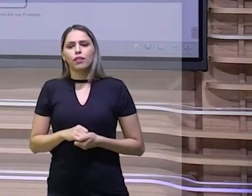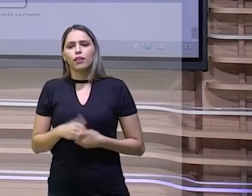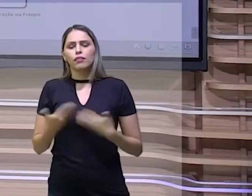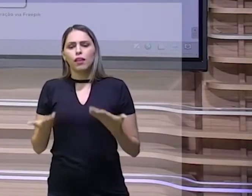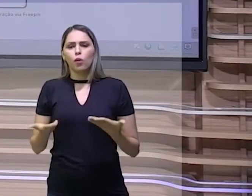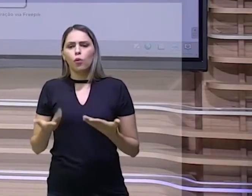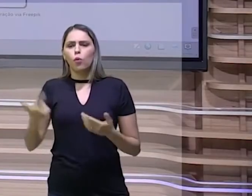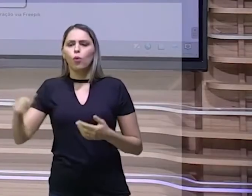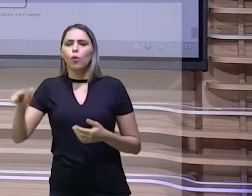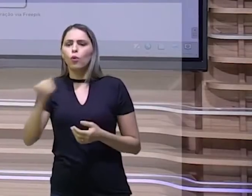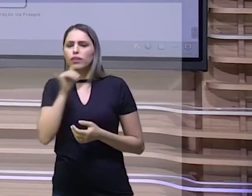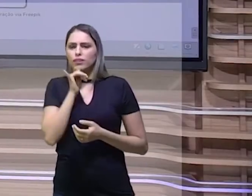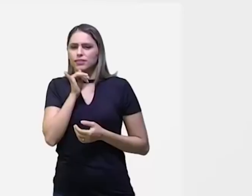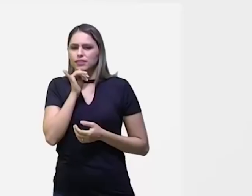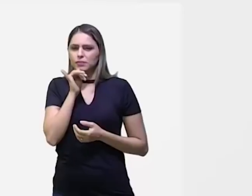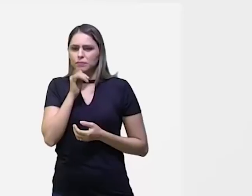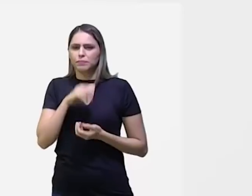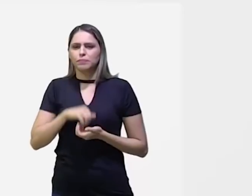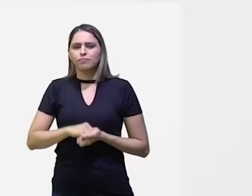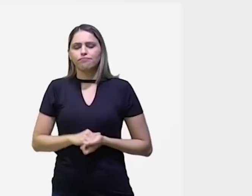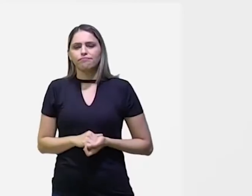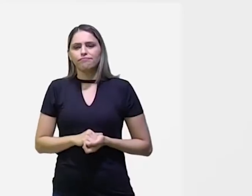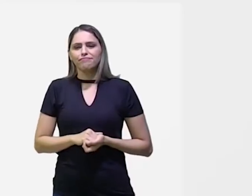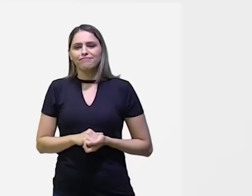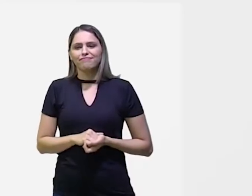novo exemplo.